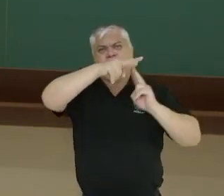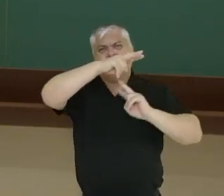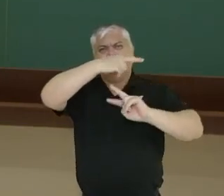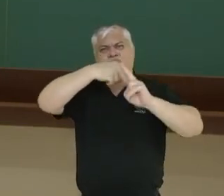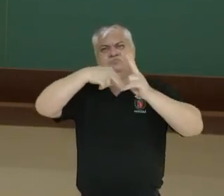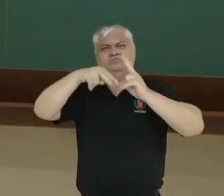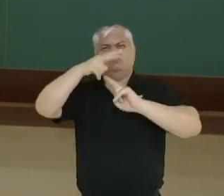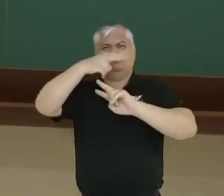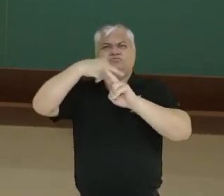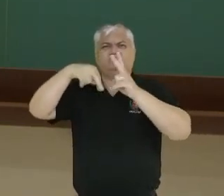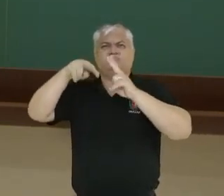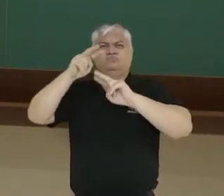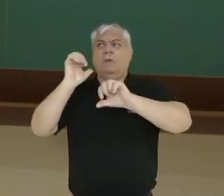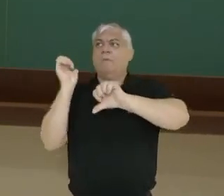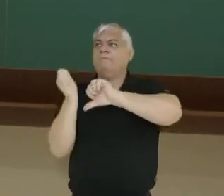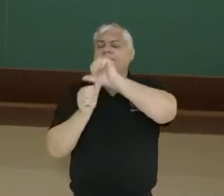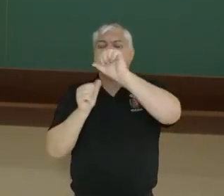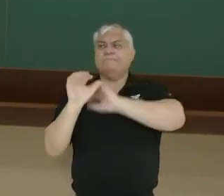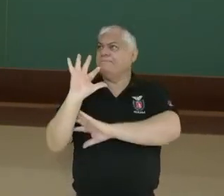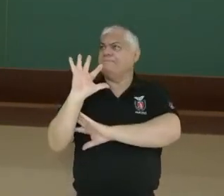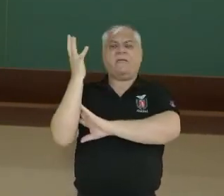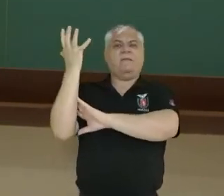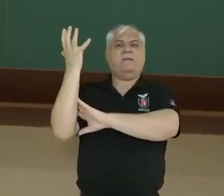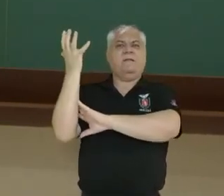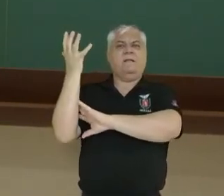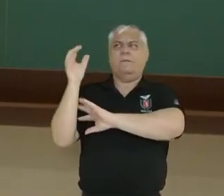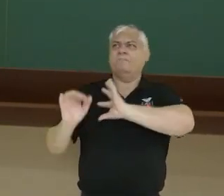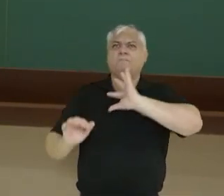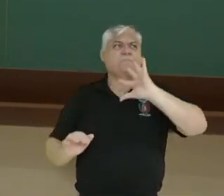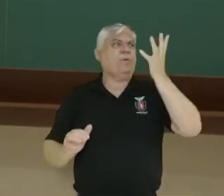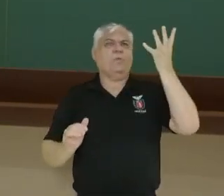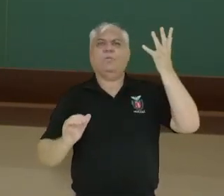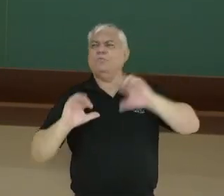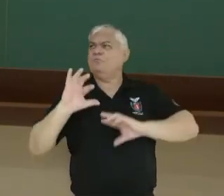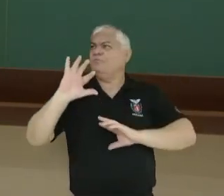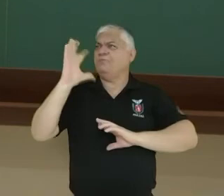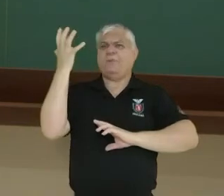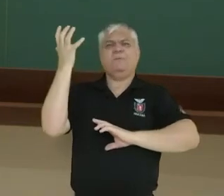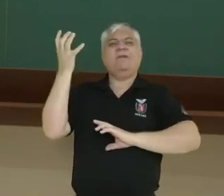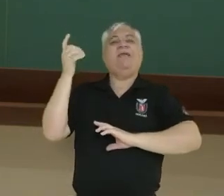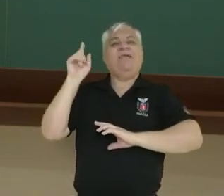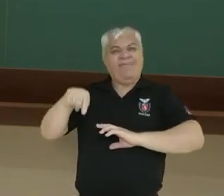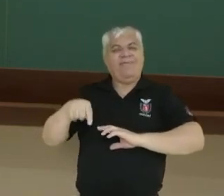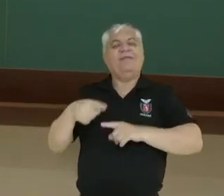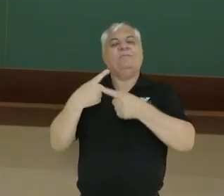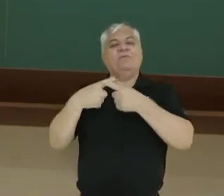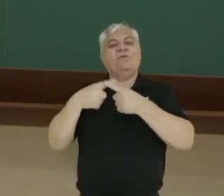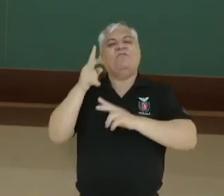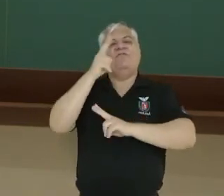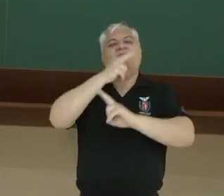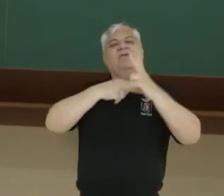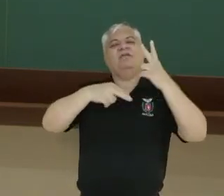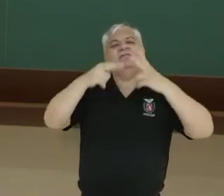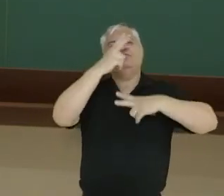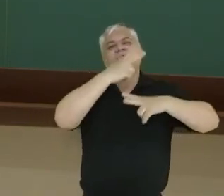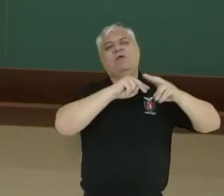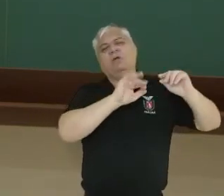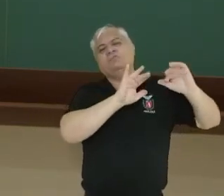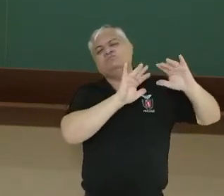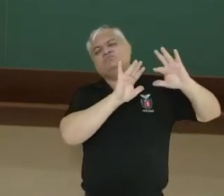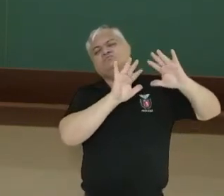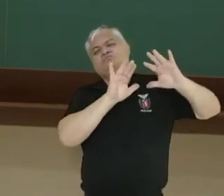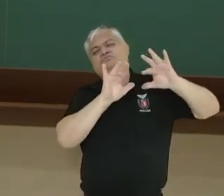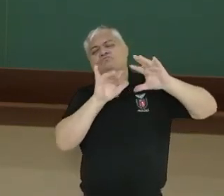vento, né? E que vão mudar as características do tempo, das condições atmosféricas por um período. Pode ser que com